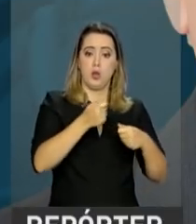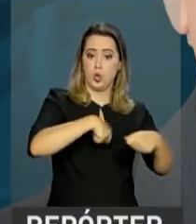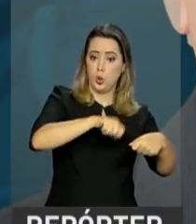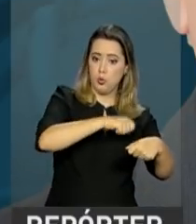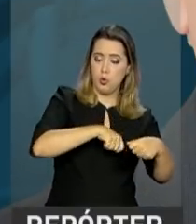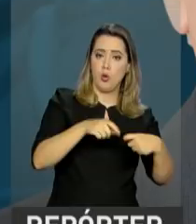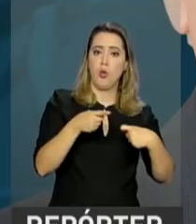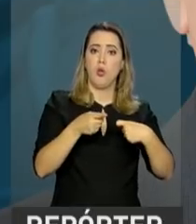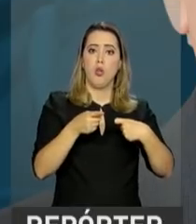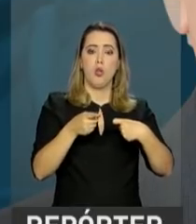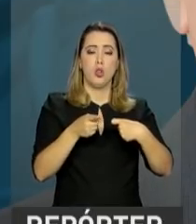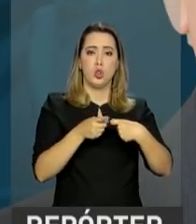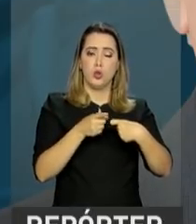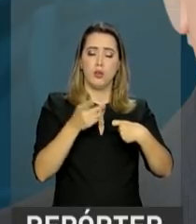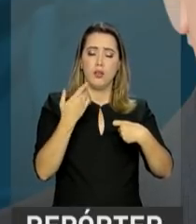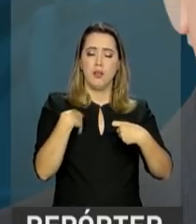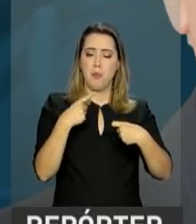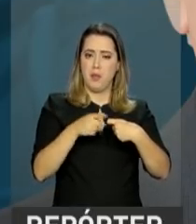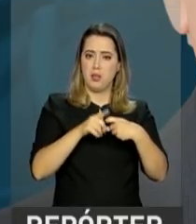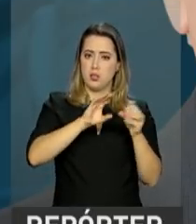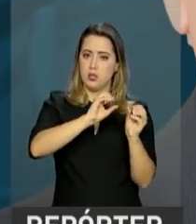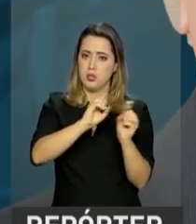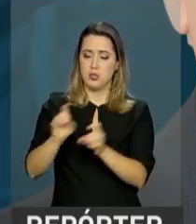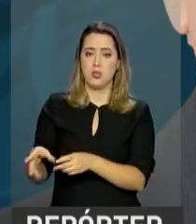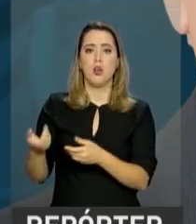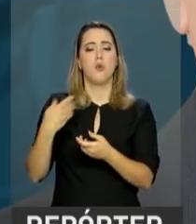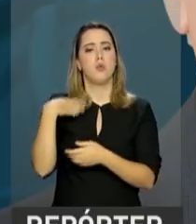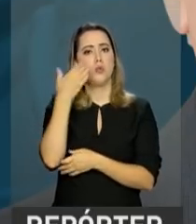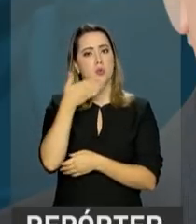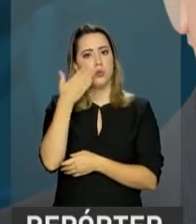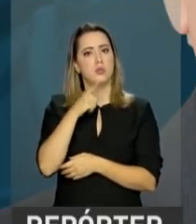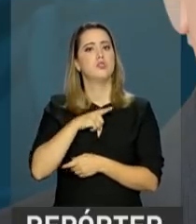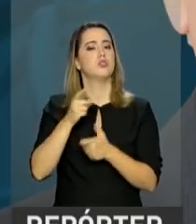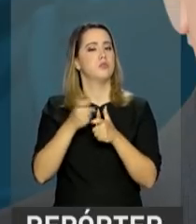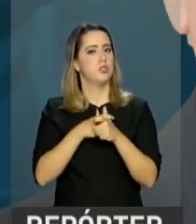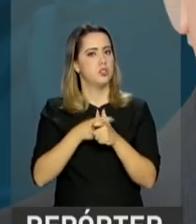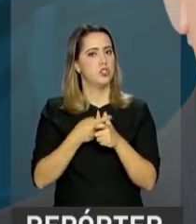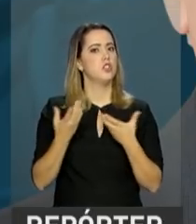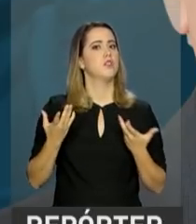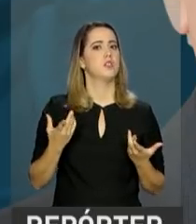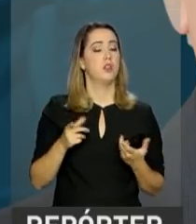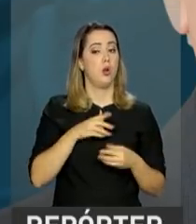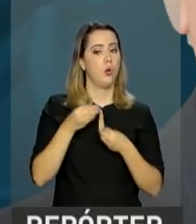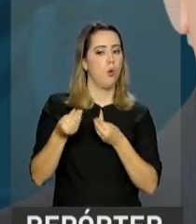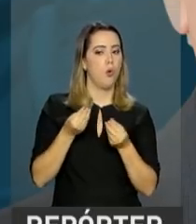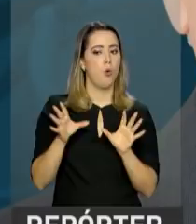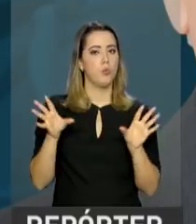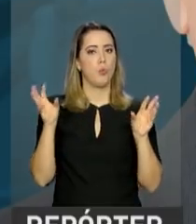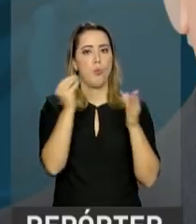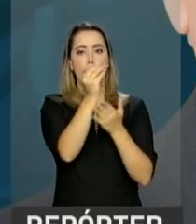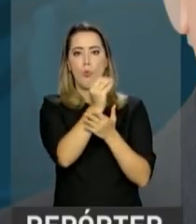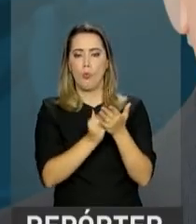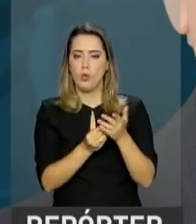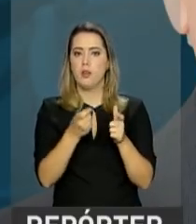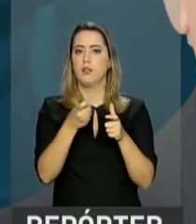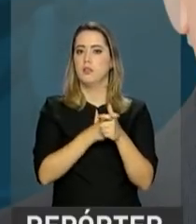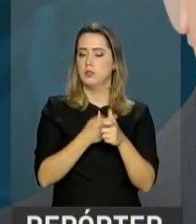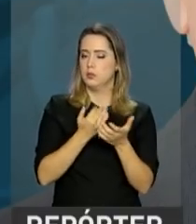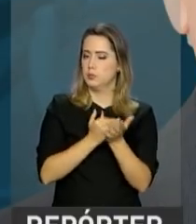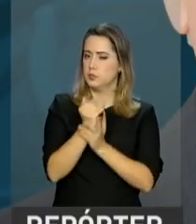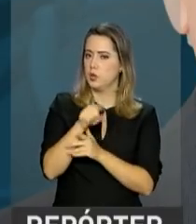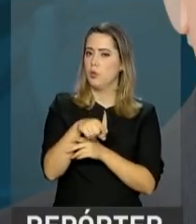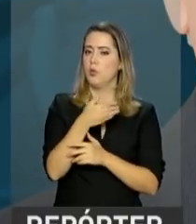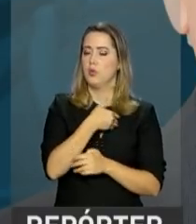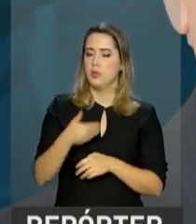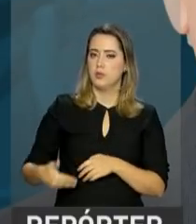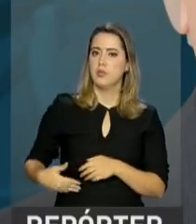até estruturar e acabei fazendo dívidas a oportunidade de zerar as dívidas veio no início deste ano quando o governo